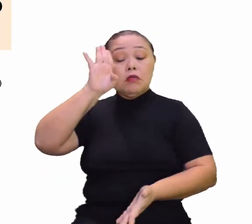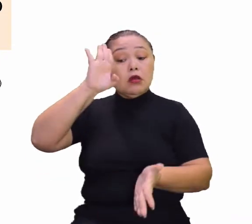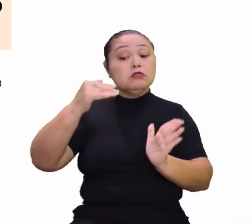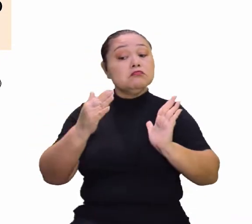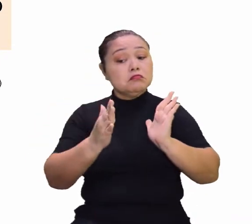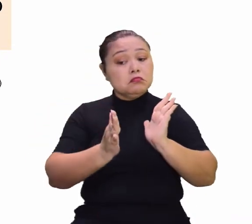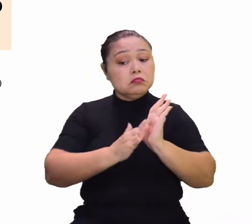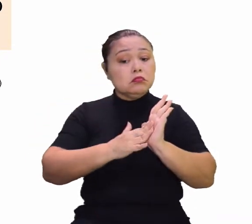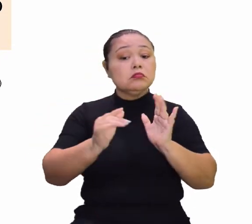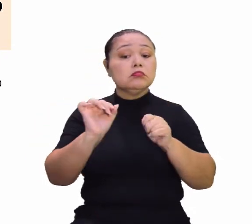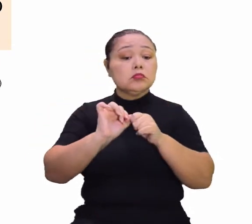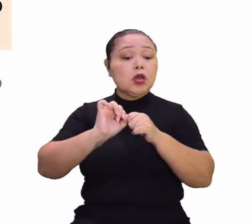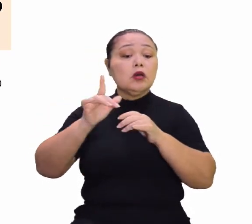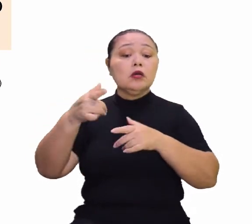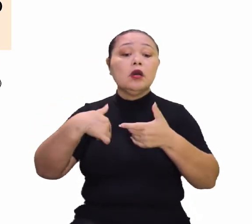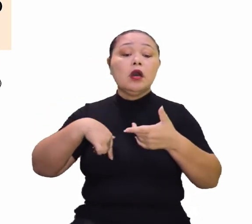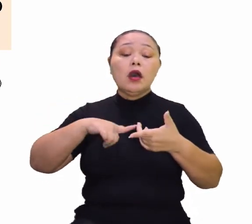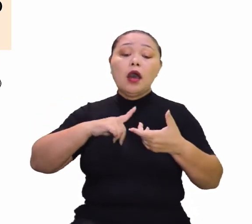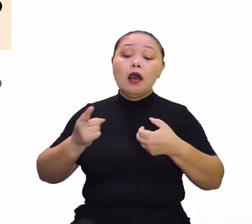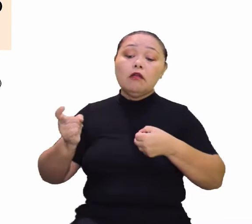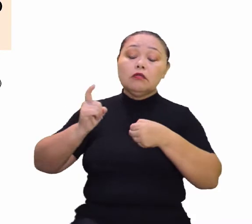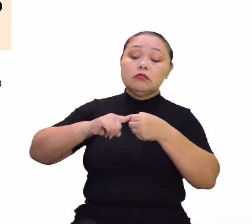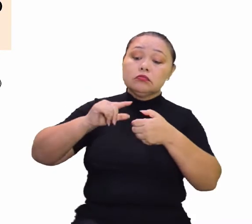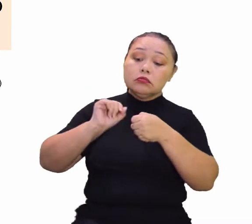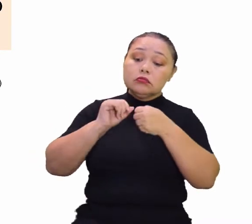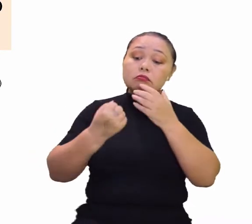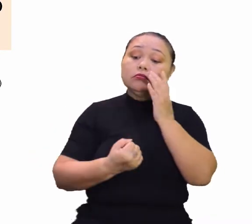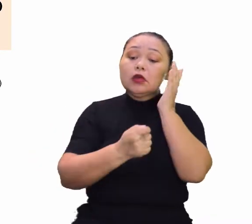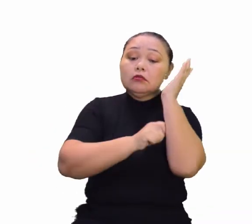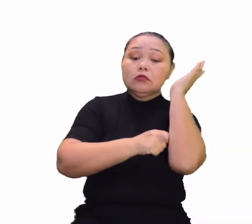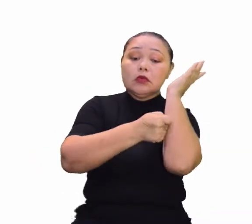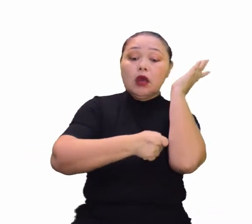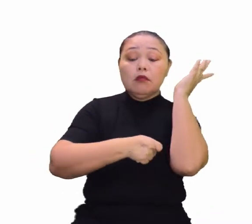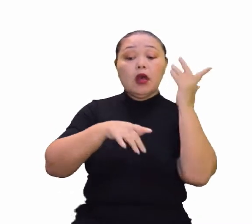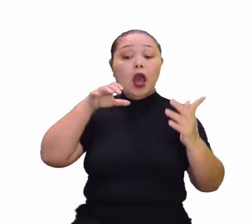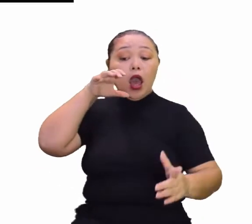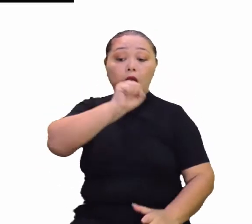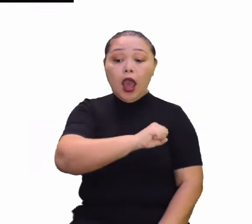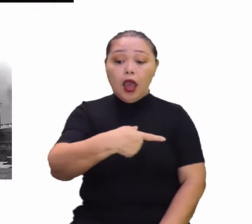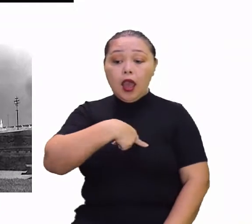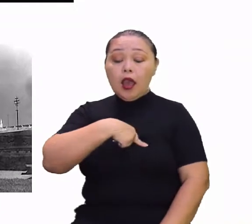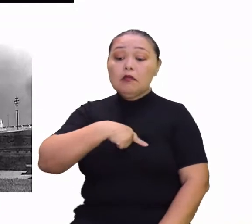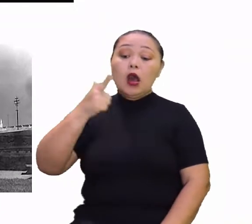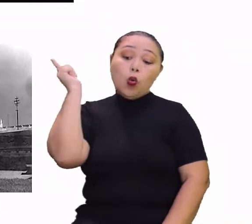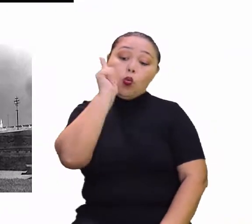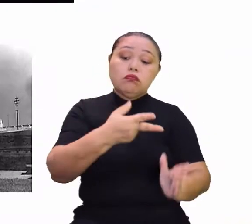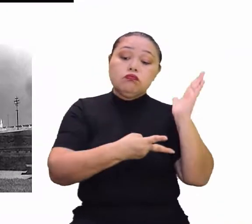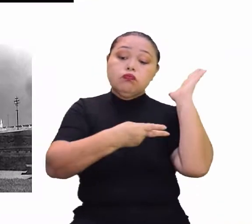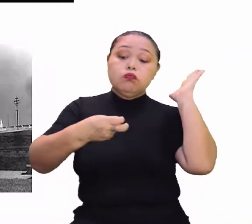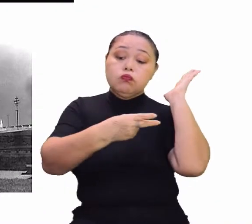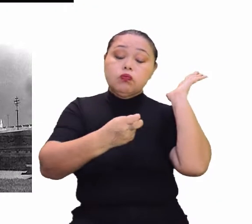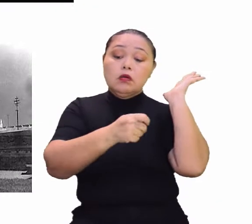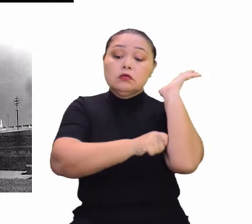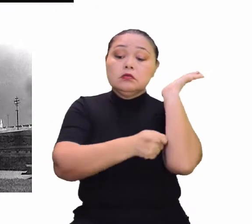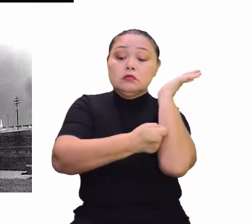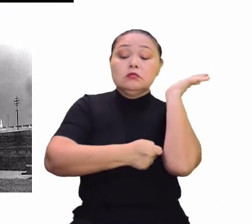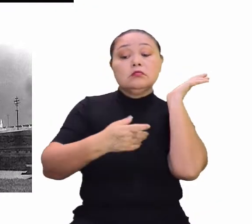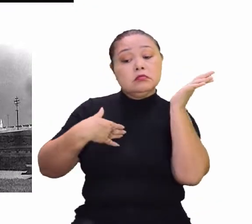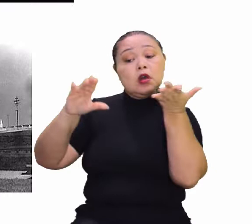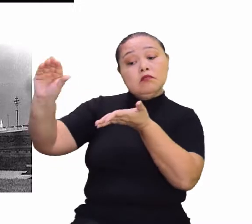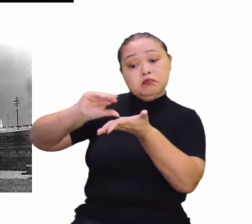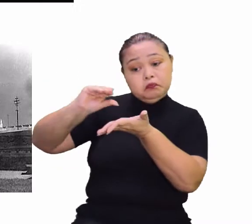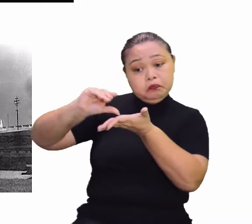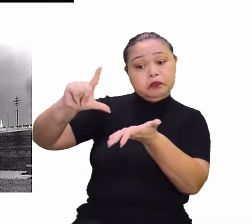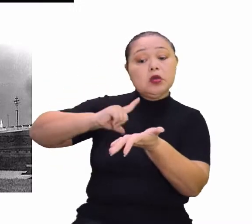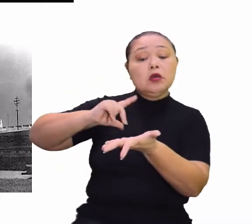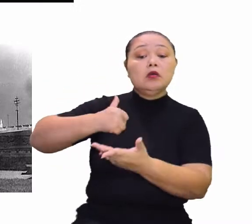uma operação conjunta com os Estados Unidos para a obtenção mais rápida da borracha. Então, por isso que houve grande investimento. Falamos durante a aula